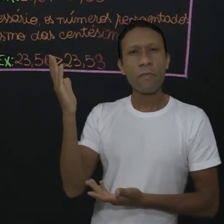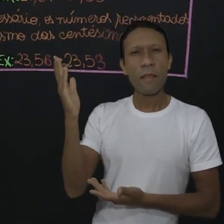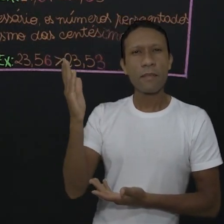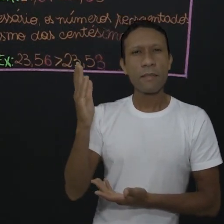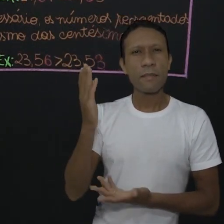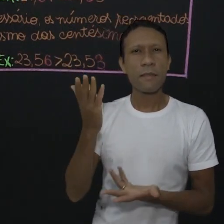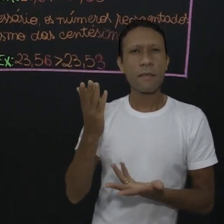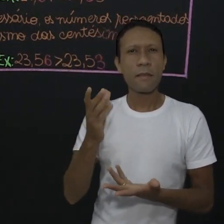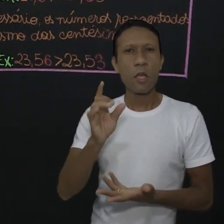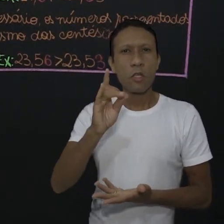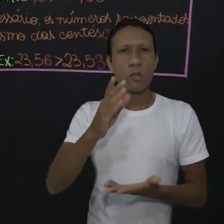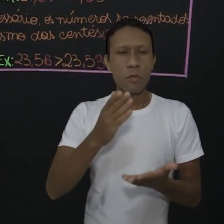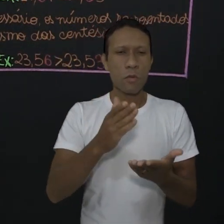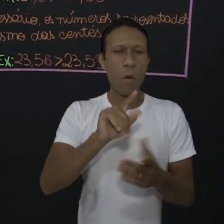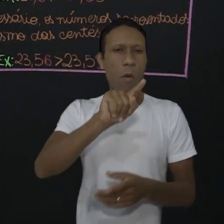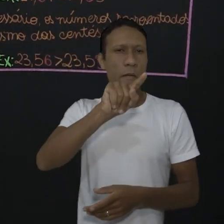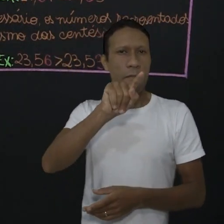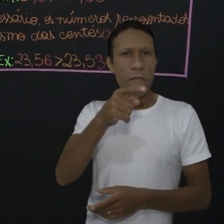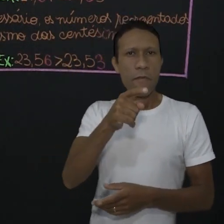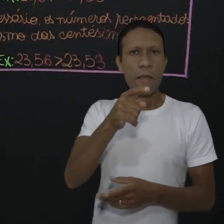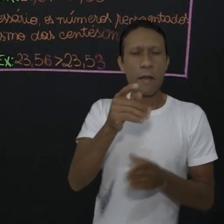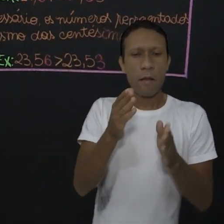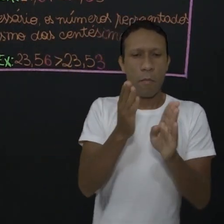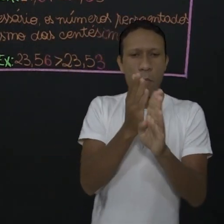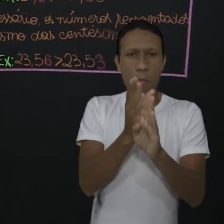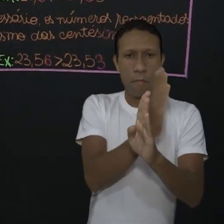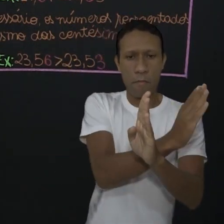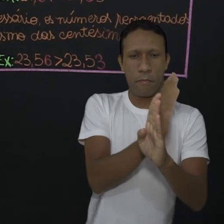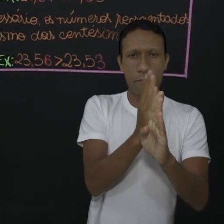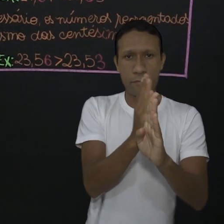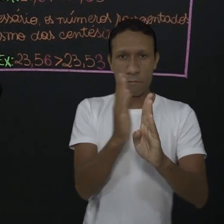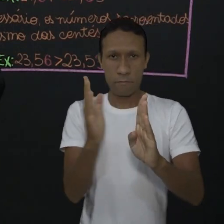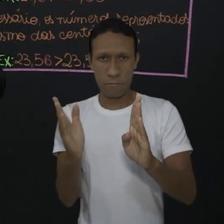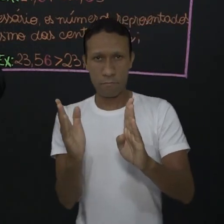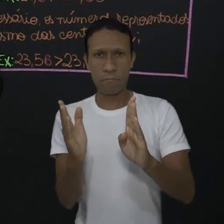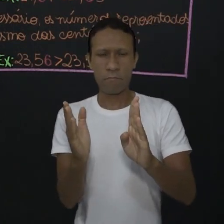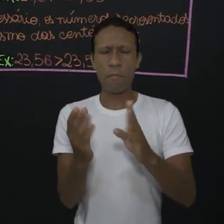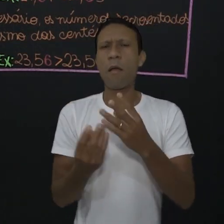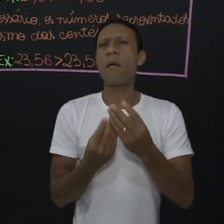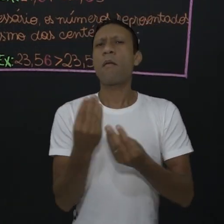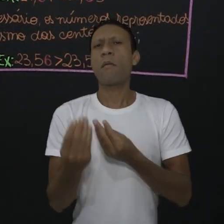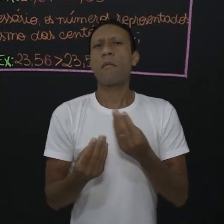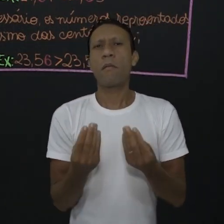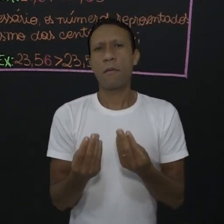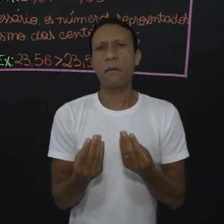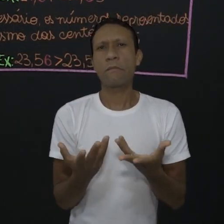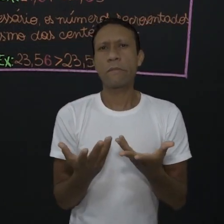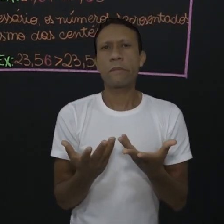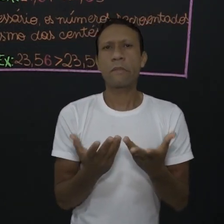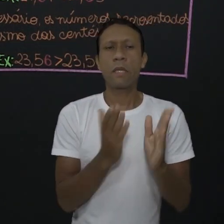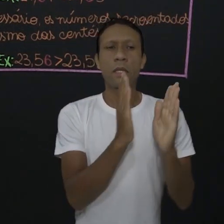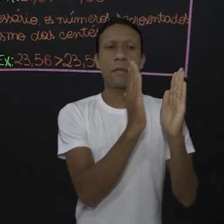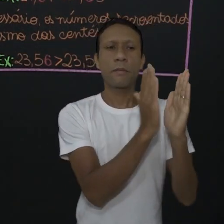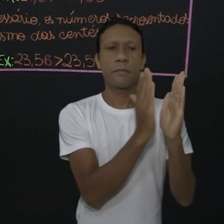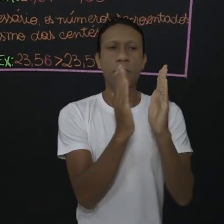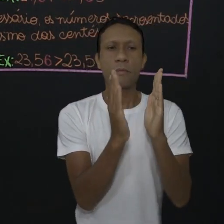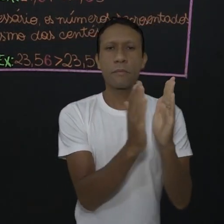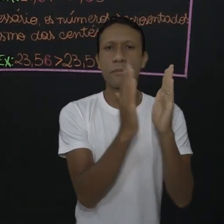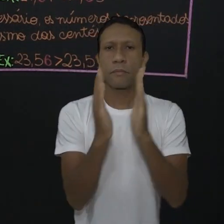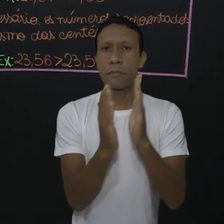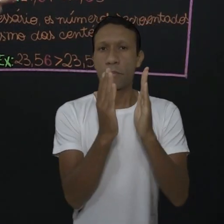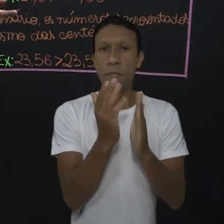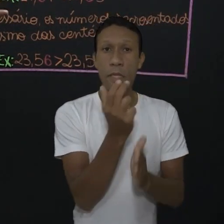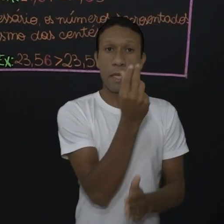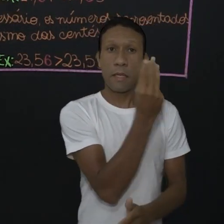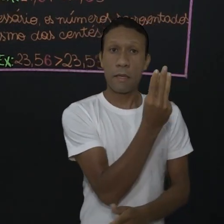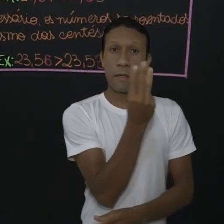aqui é só o ponto de separação de uma classe ou do milhar. Como assim? As classes, elas sempre pegam de